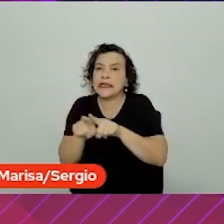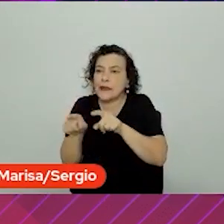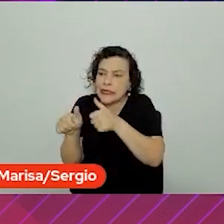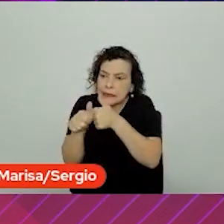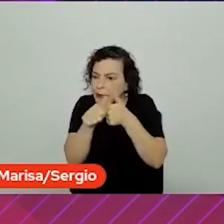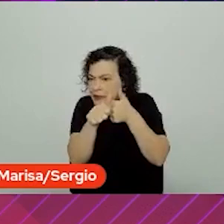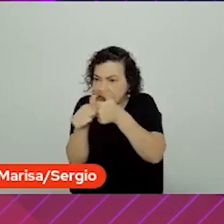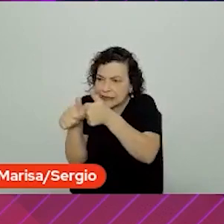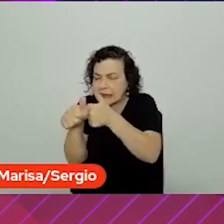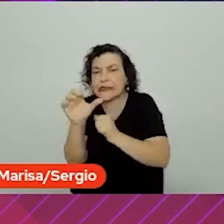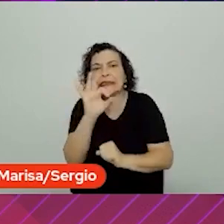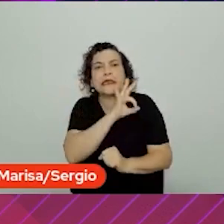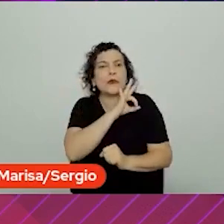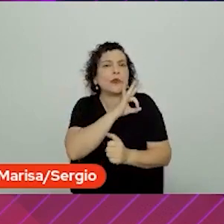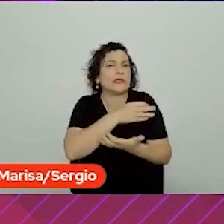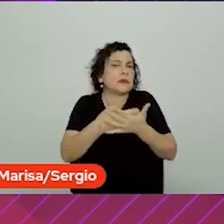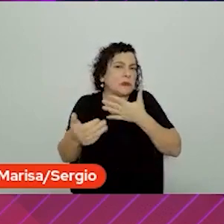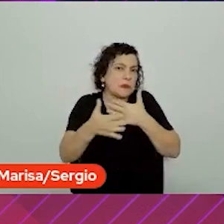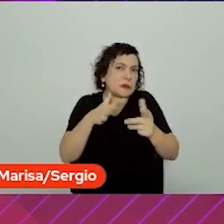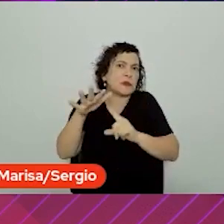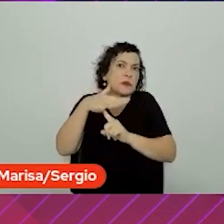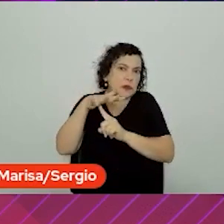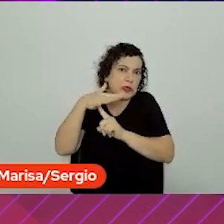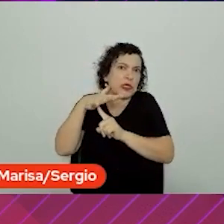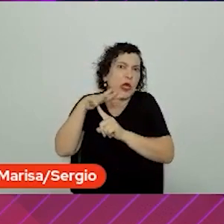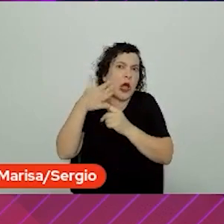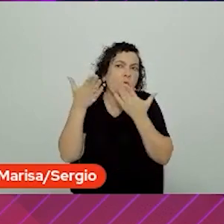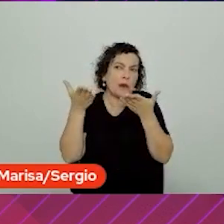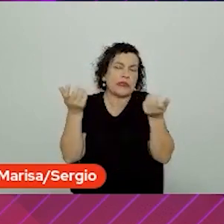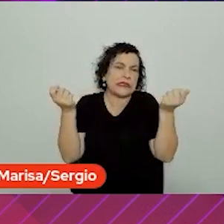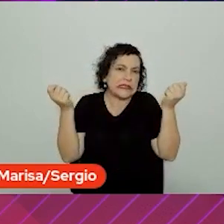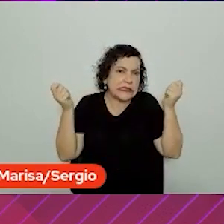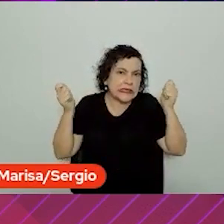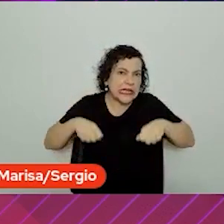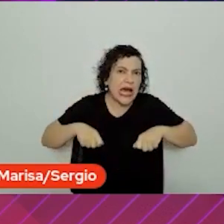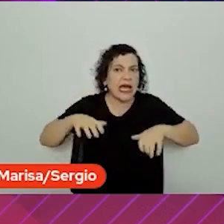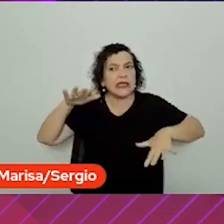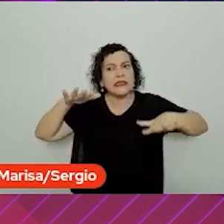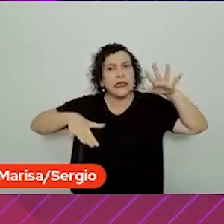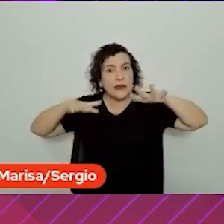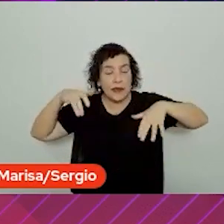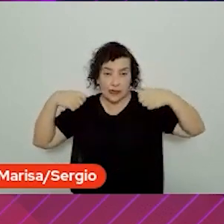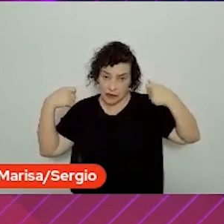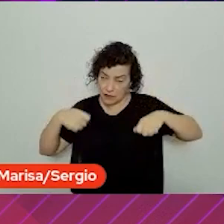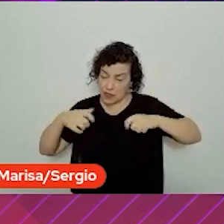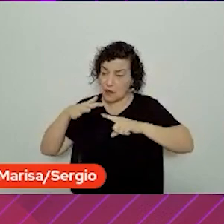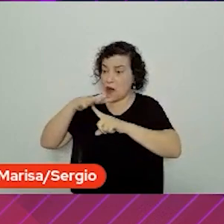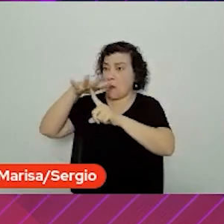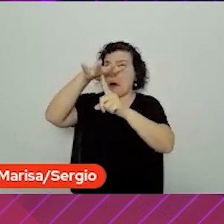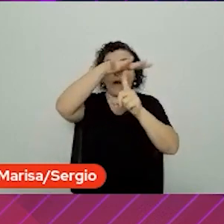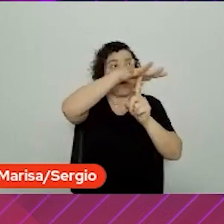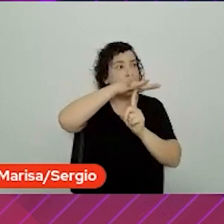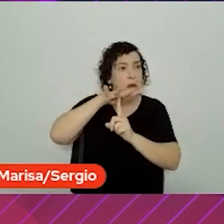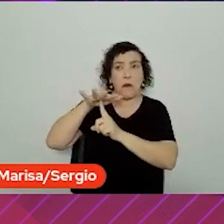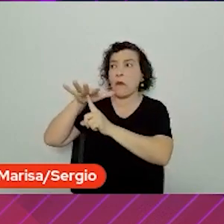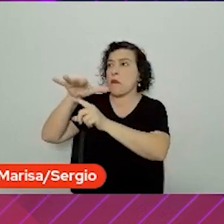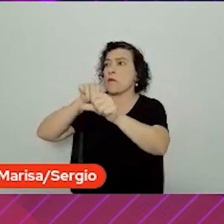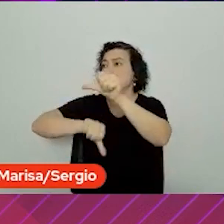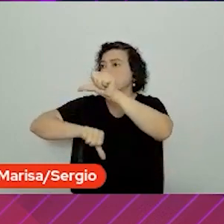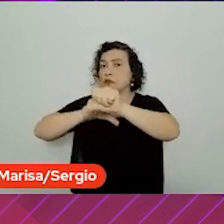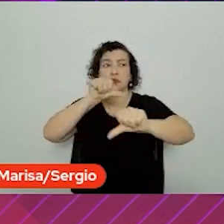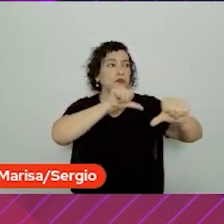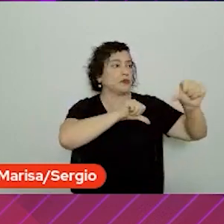policial, seja lá o que for. Então, eu consigo, de acordo com a minha necessidade, me movimentar muito mais rápido. E é isso que esse